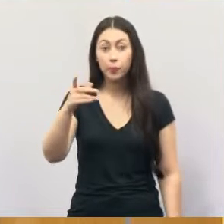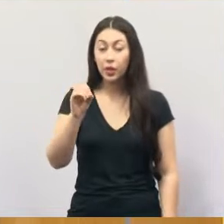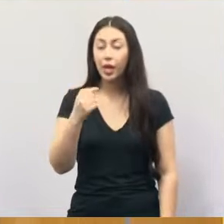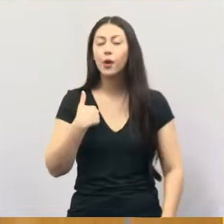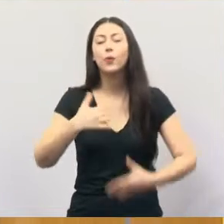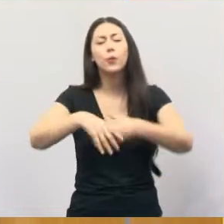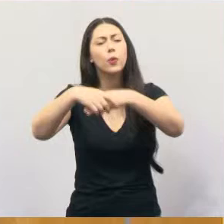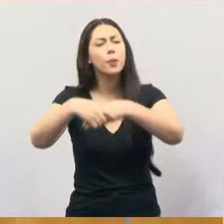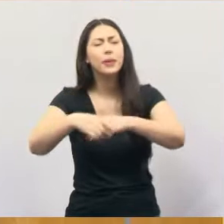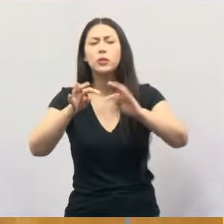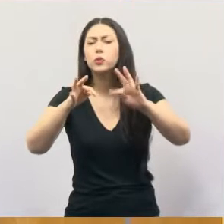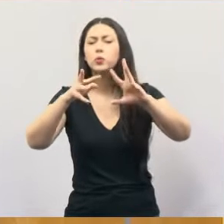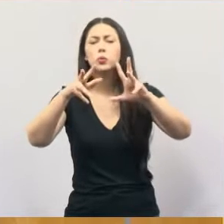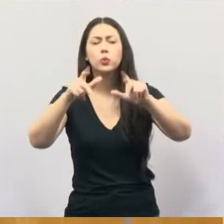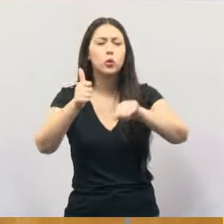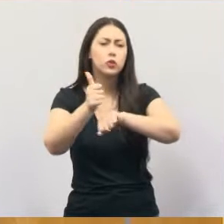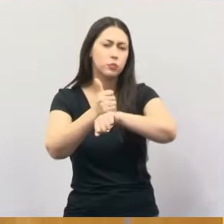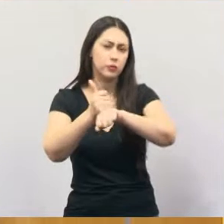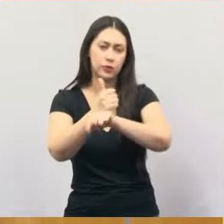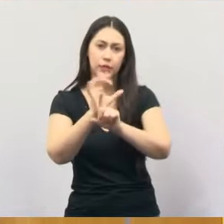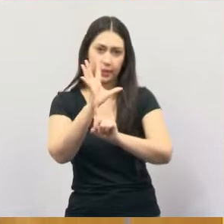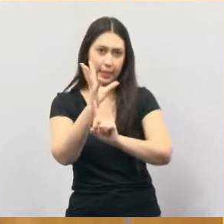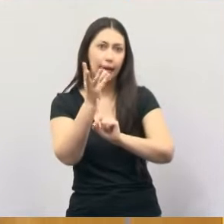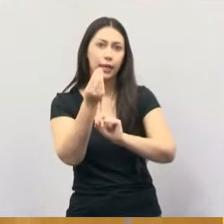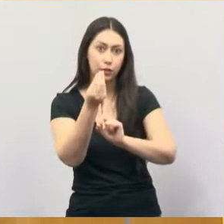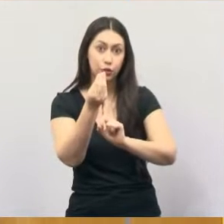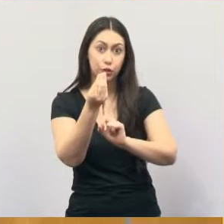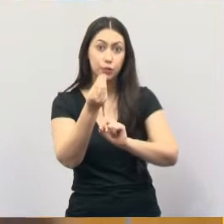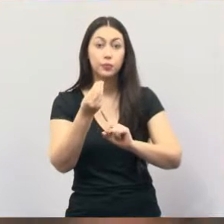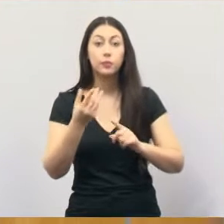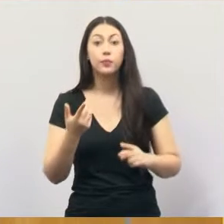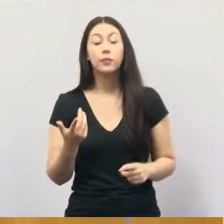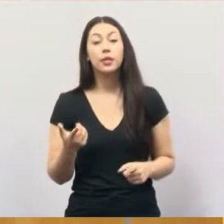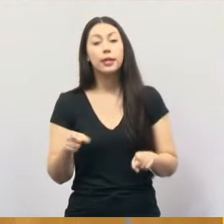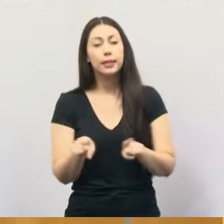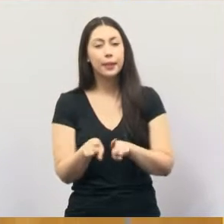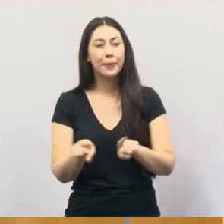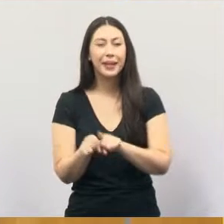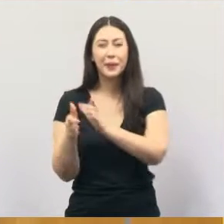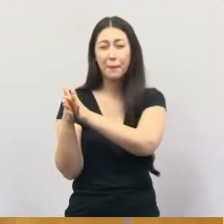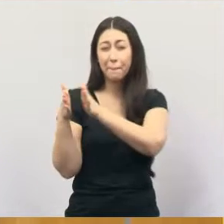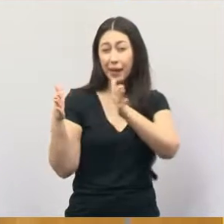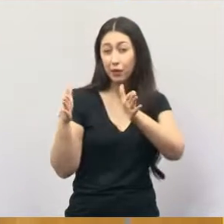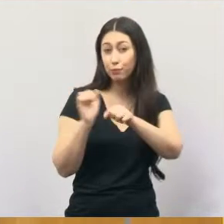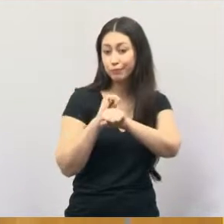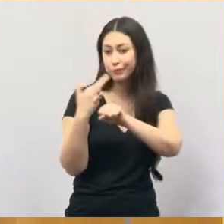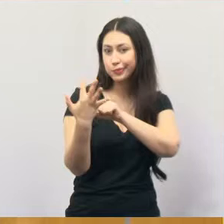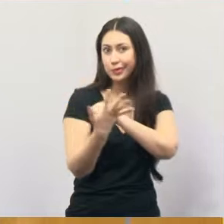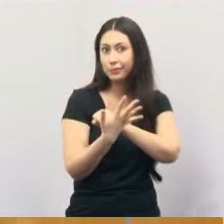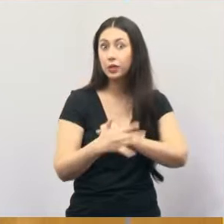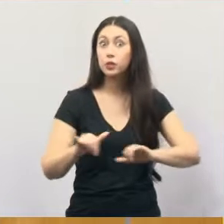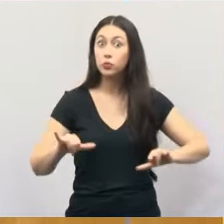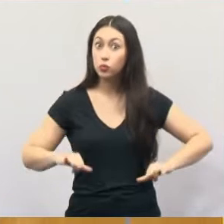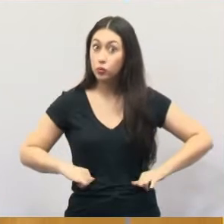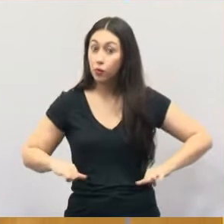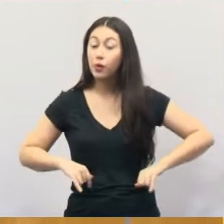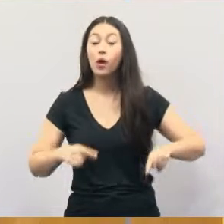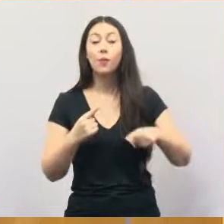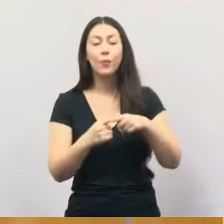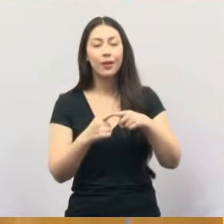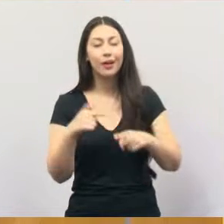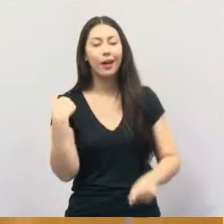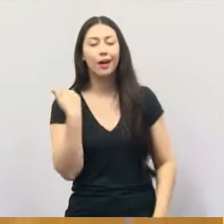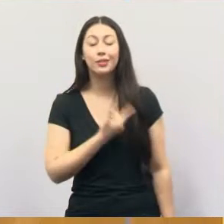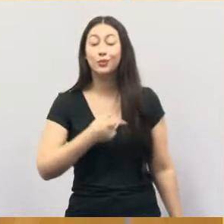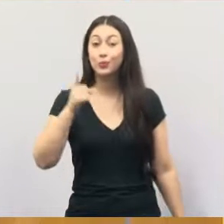classe artística, que sofreu bastante também no momento da pandemia, né? Nós tivemos uma dificuldade